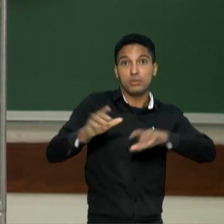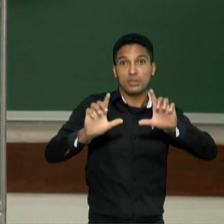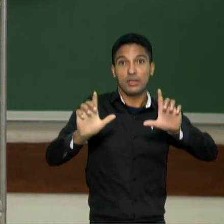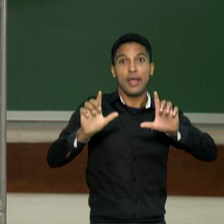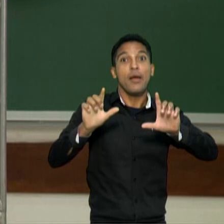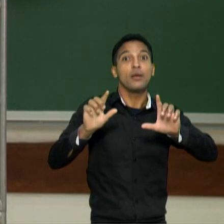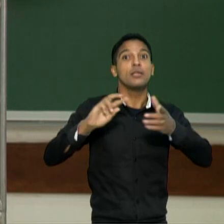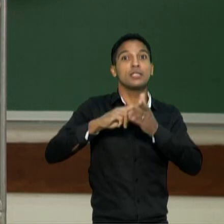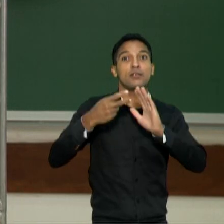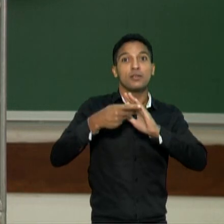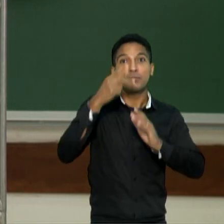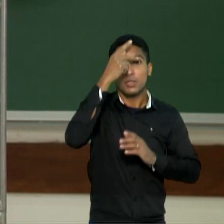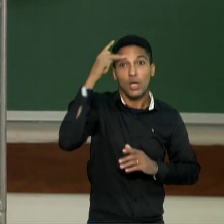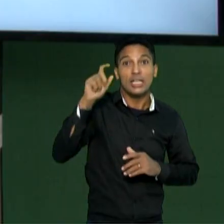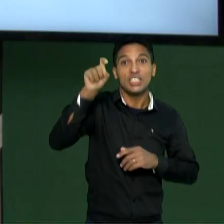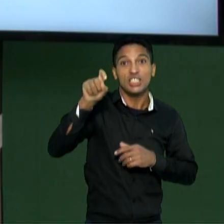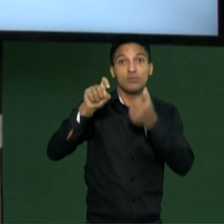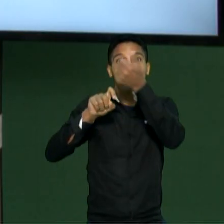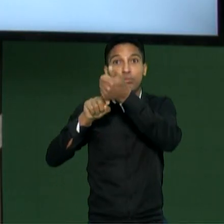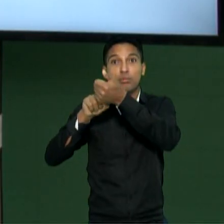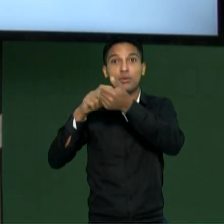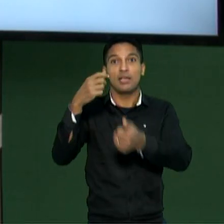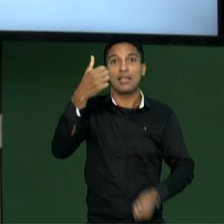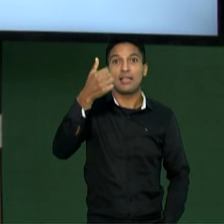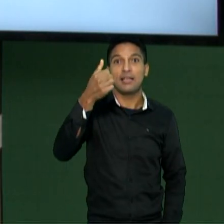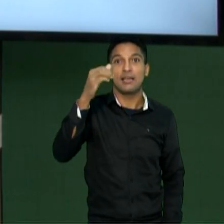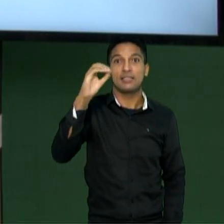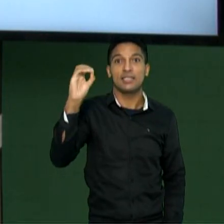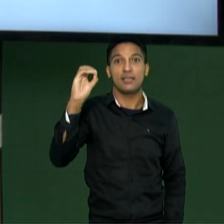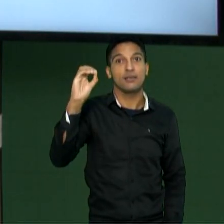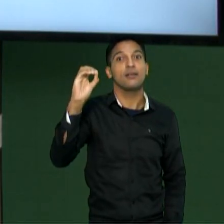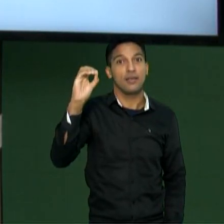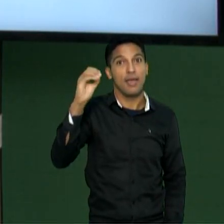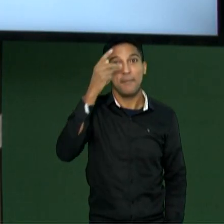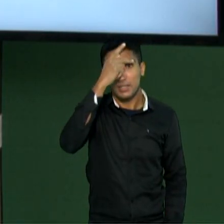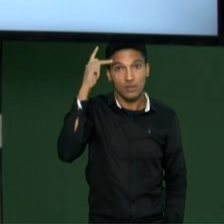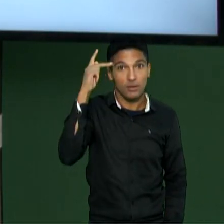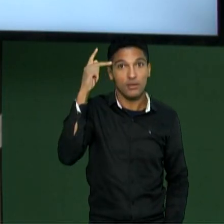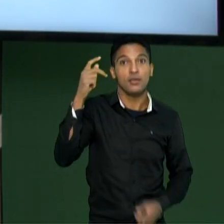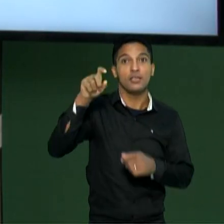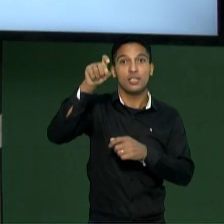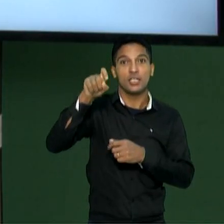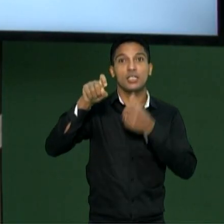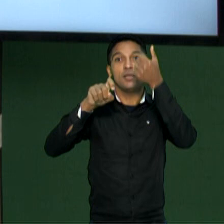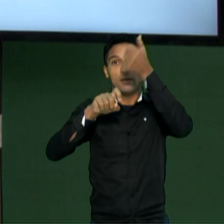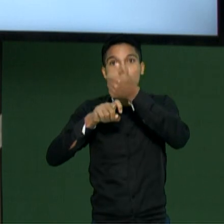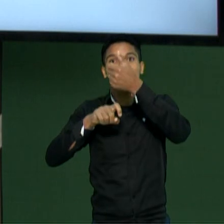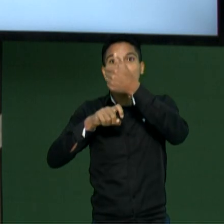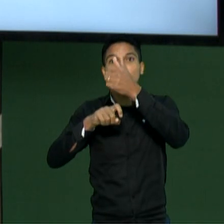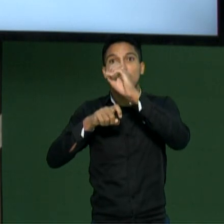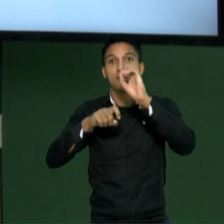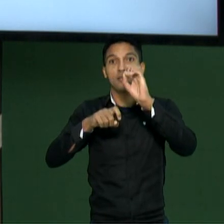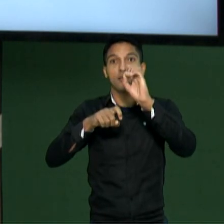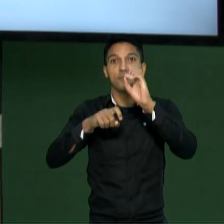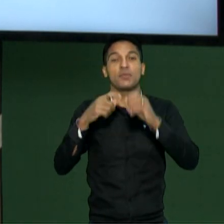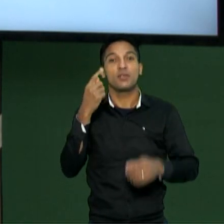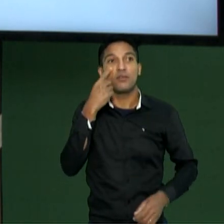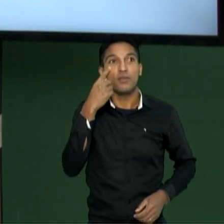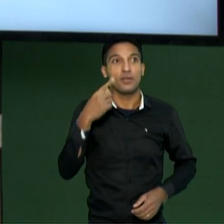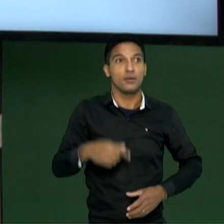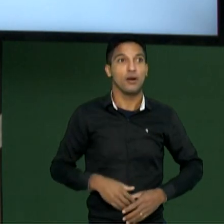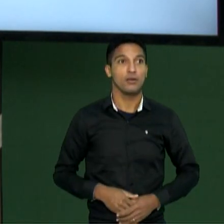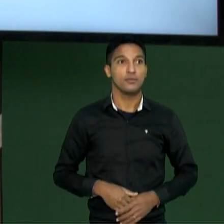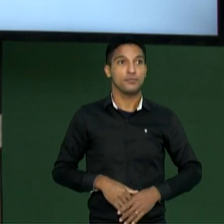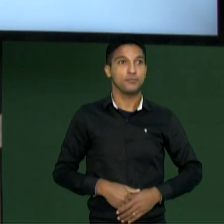beleza? Trocando, então, o x por 100, eu vou ter aqui, ó, no lugar desse x, 100, no lugar